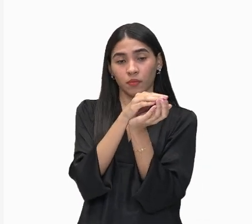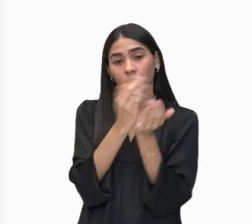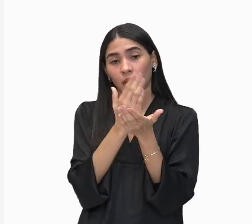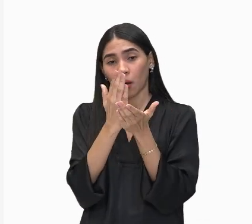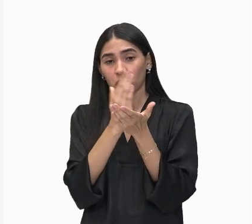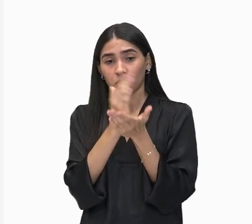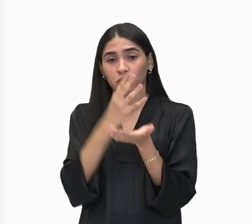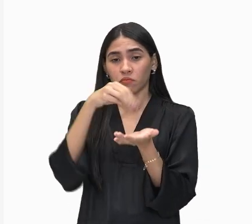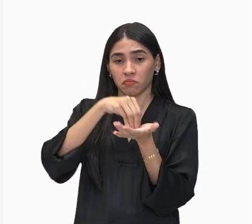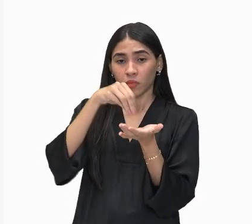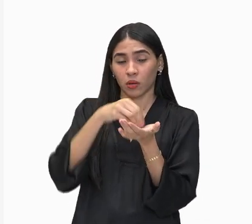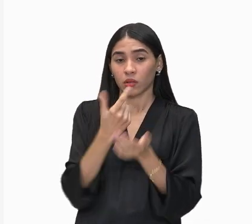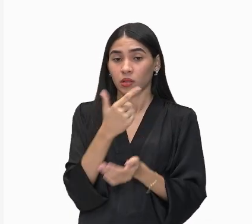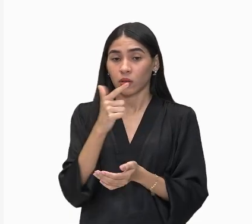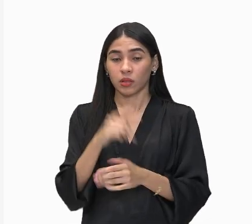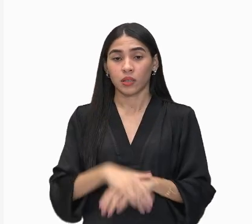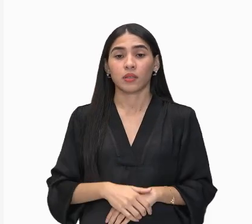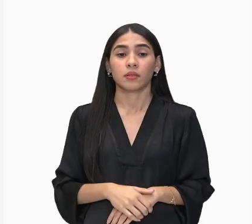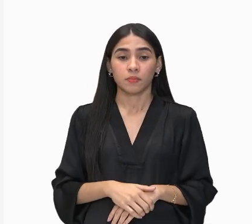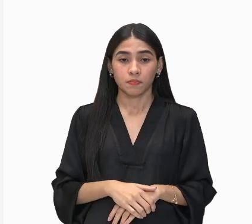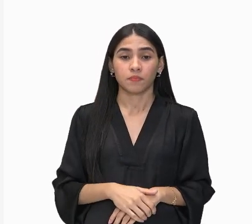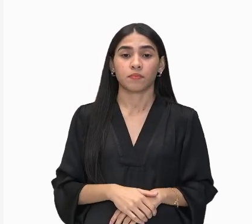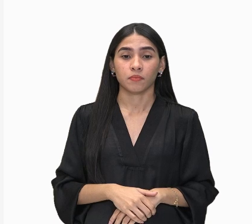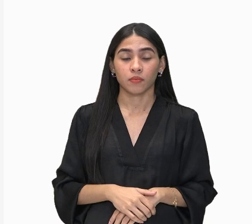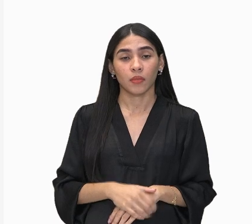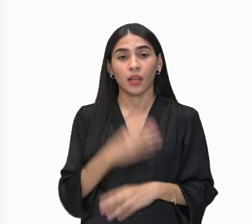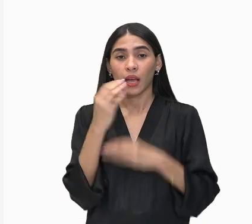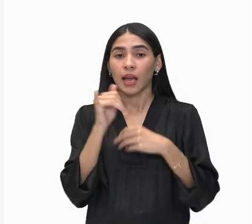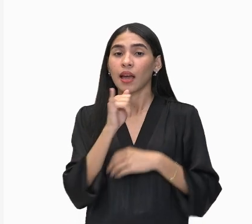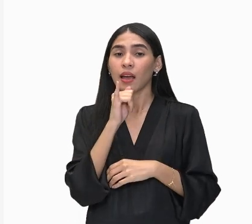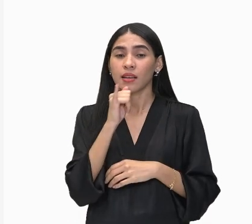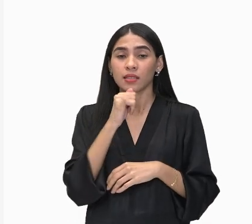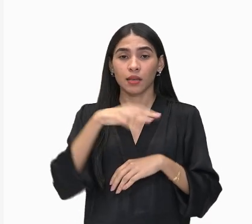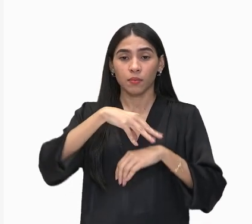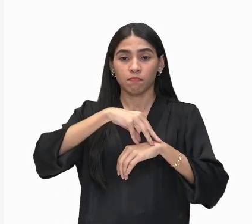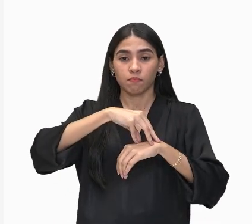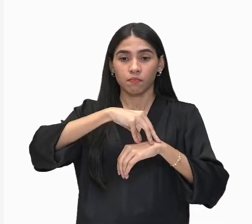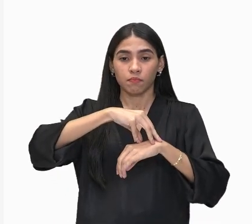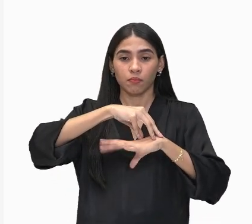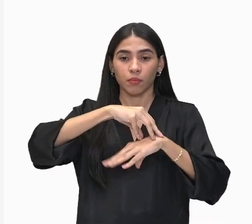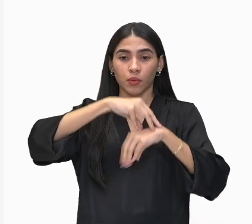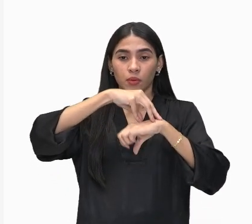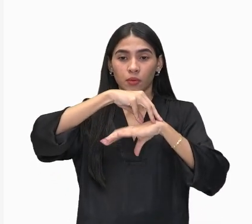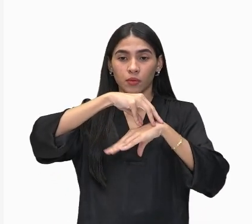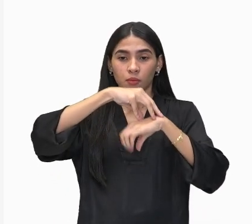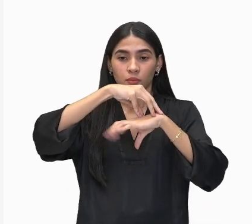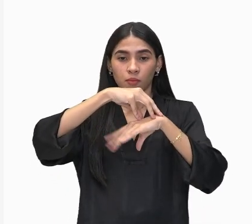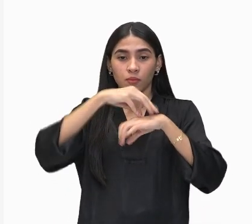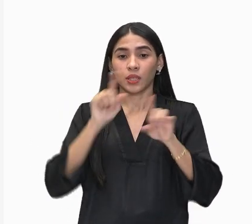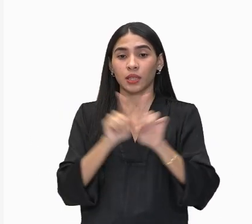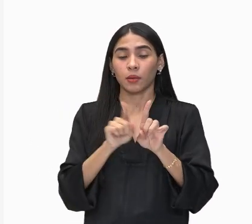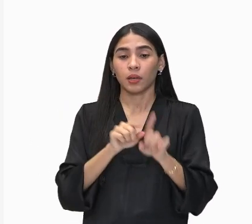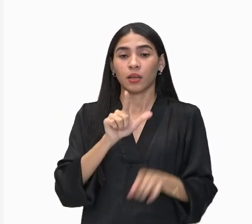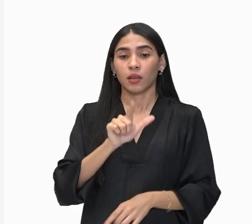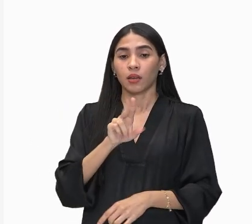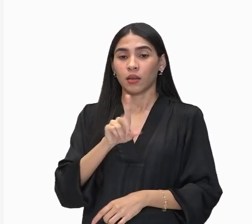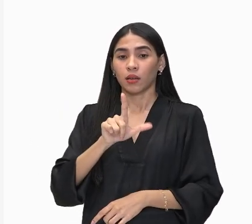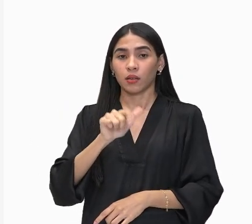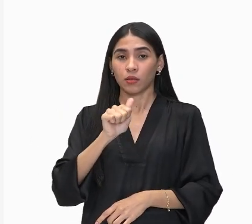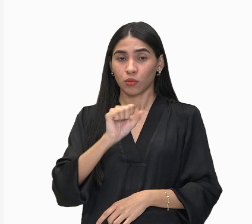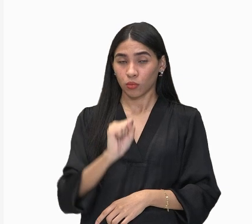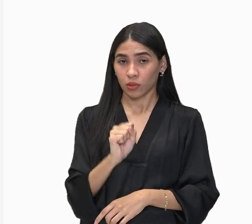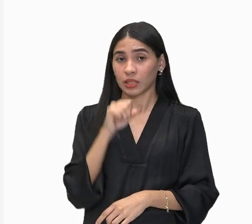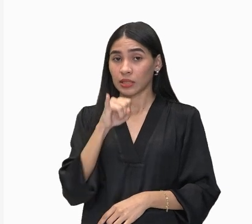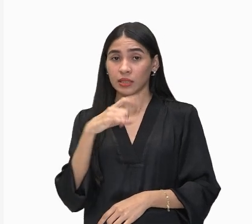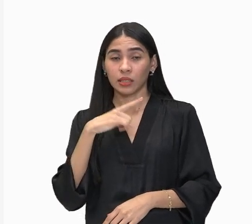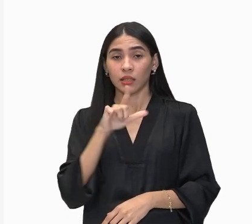não têm a presença dessa estrutura, como, por exemplo, os polvos e as lulas. Polvo e lula, a gente não